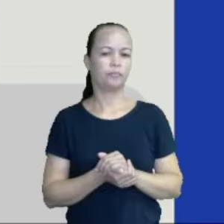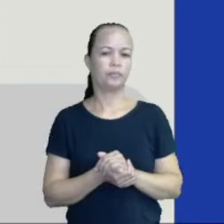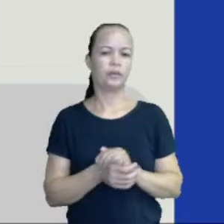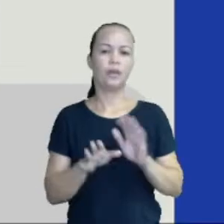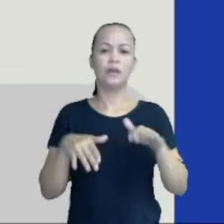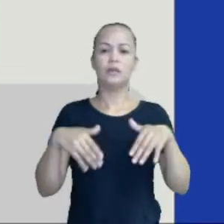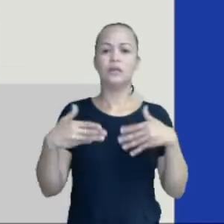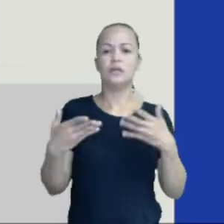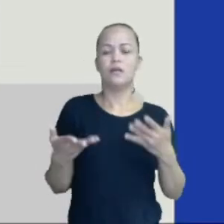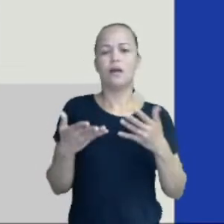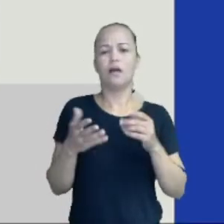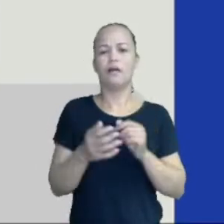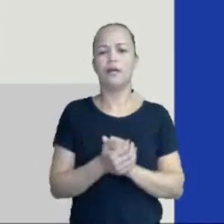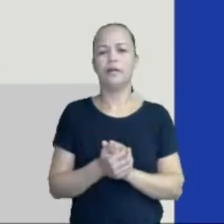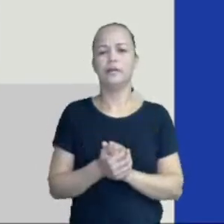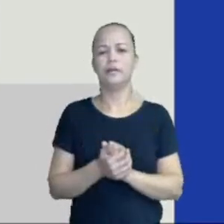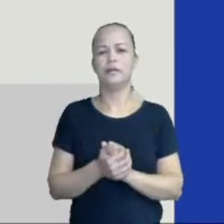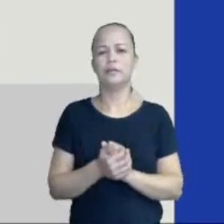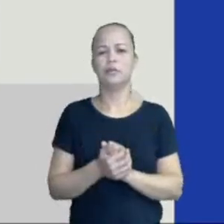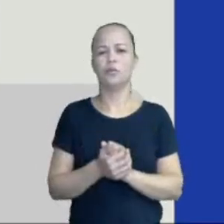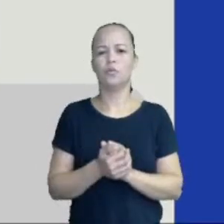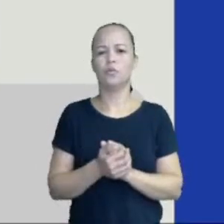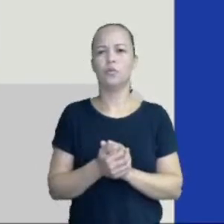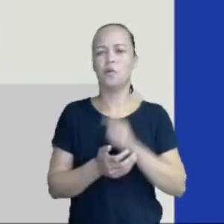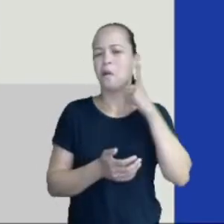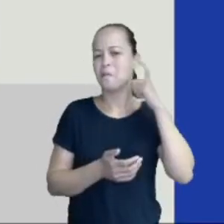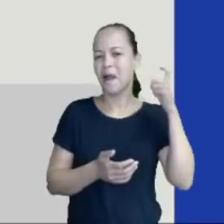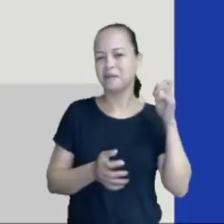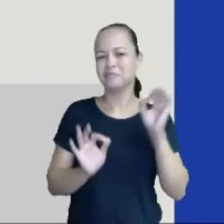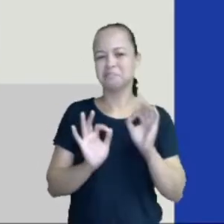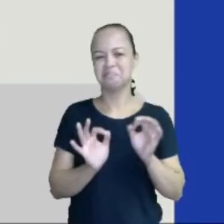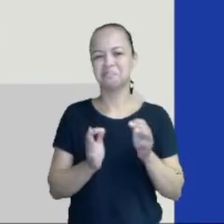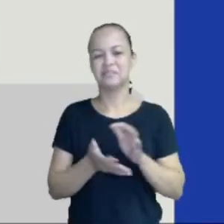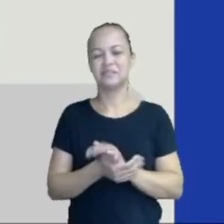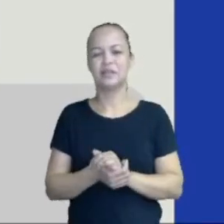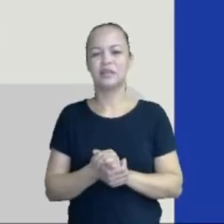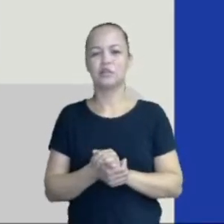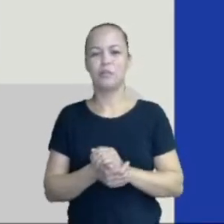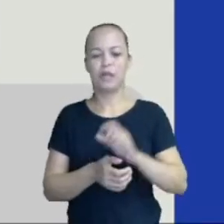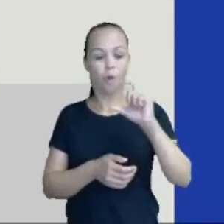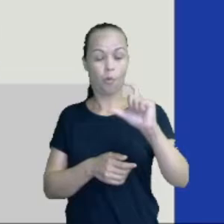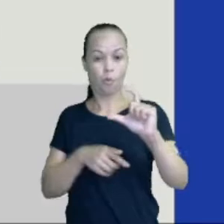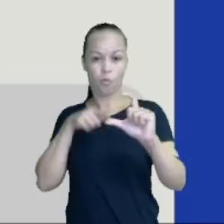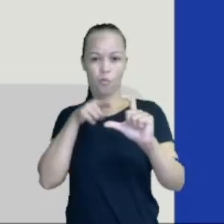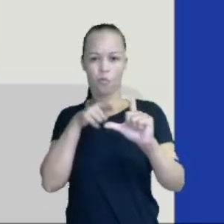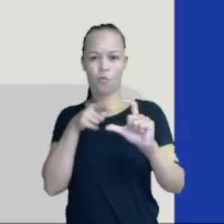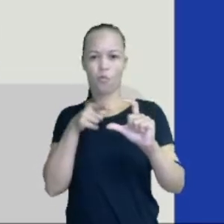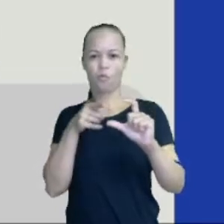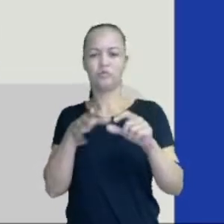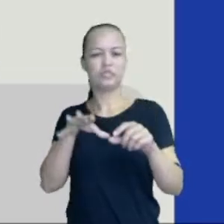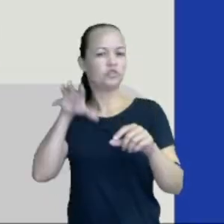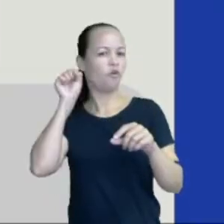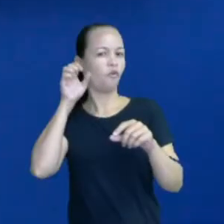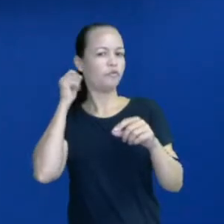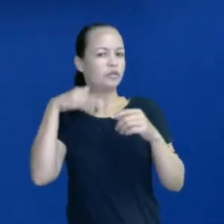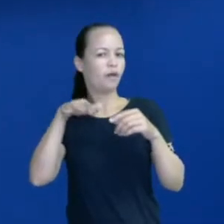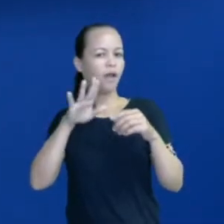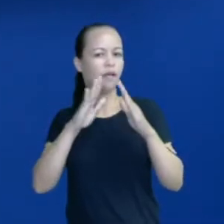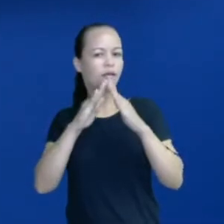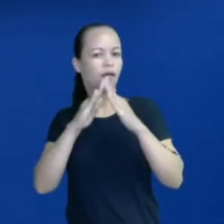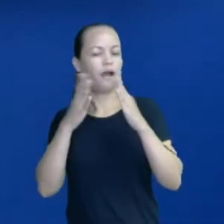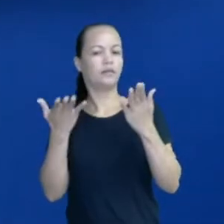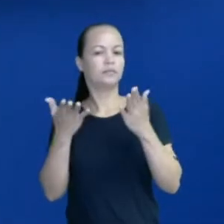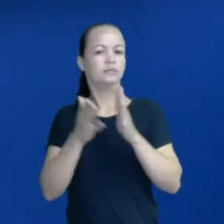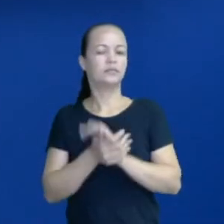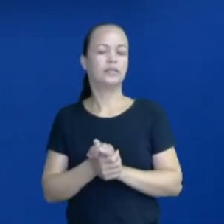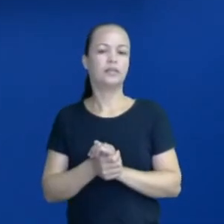aí, o barulho aqui foi que eu estou pegando o cubo, né? Vocês estão ouvindo aí de casa, né? Aí,